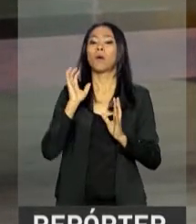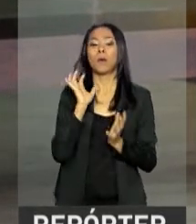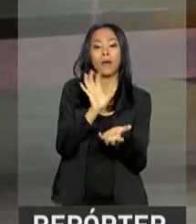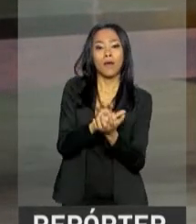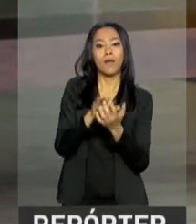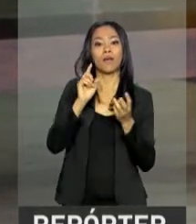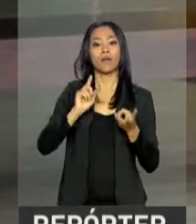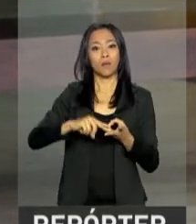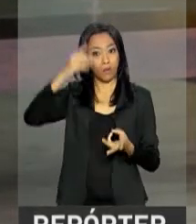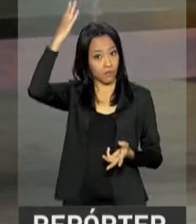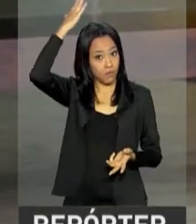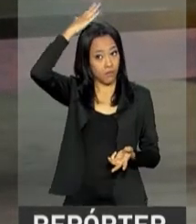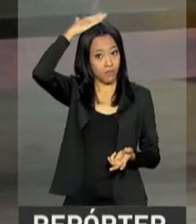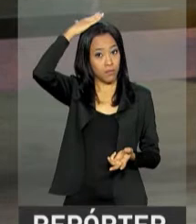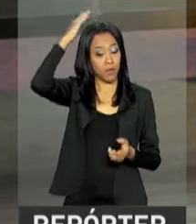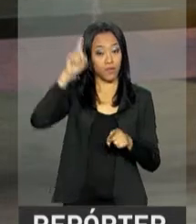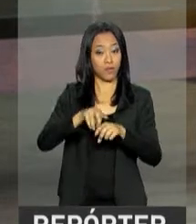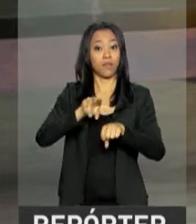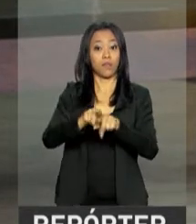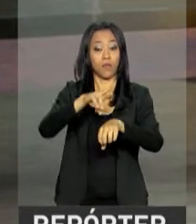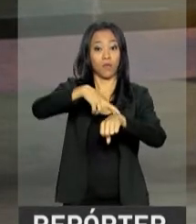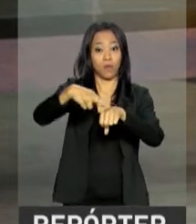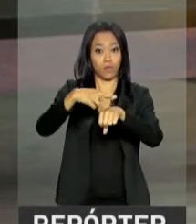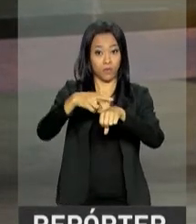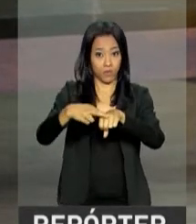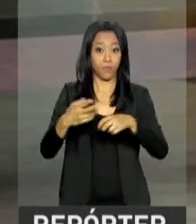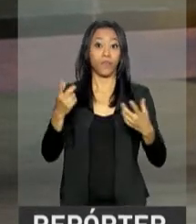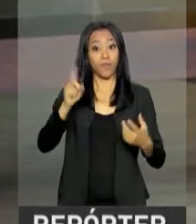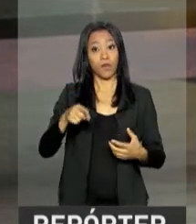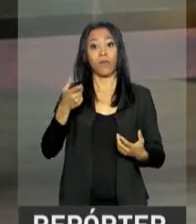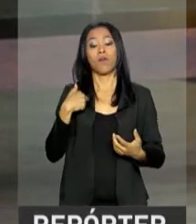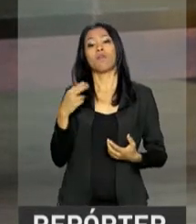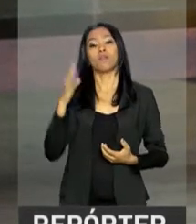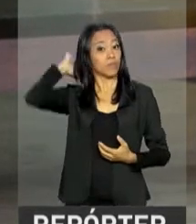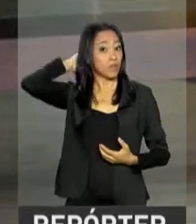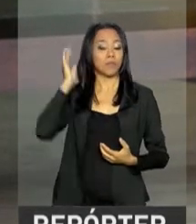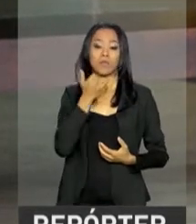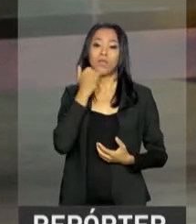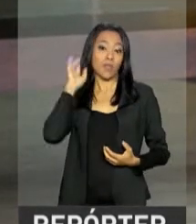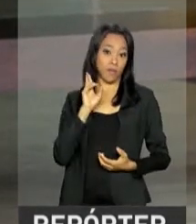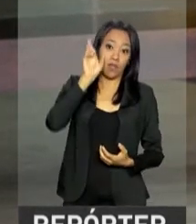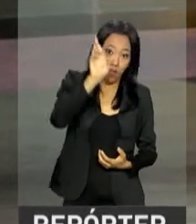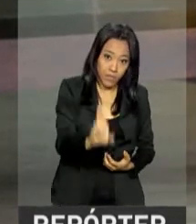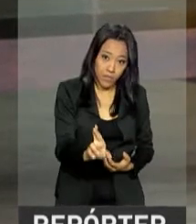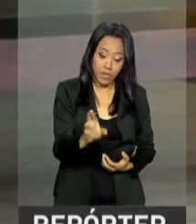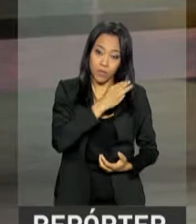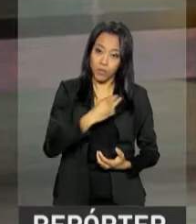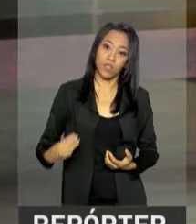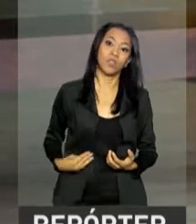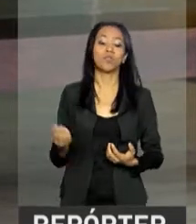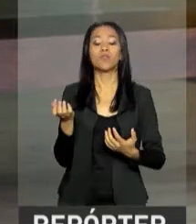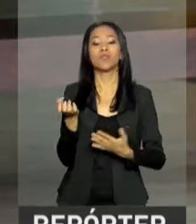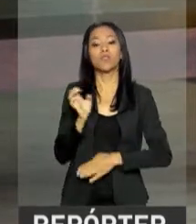As cerimônias serão simultâneas e o presidente vai estar representado por ministros de Estado. A